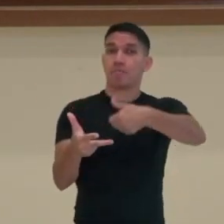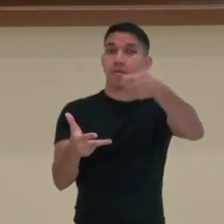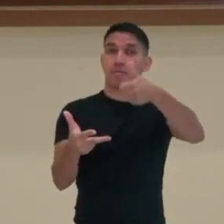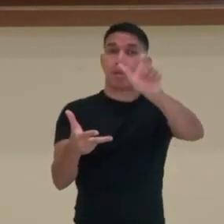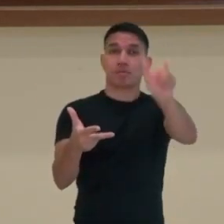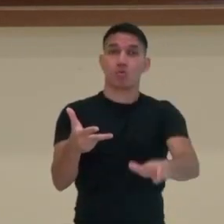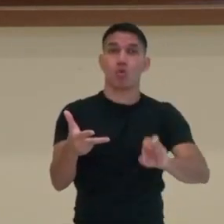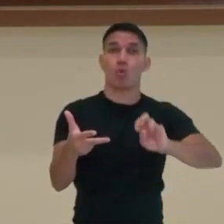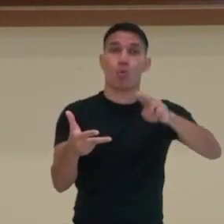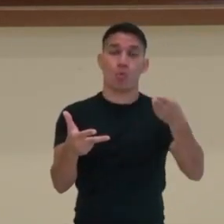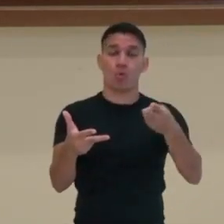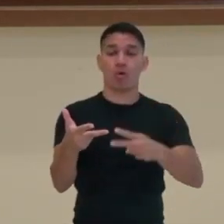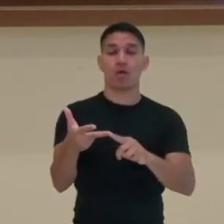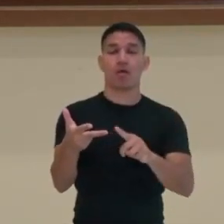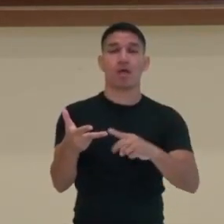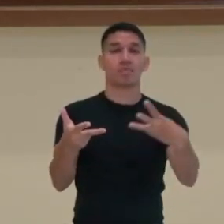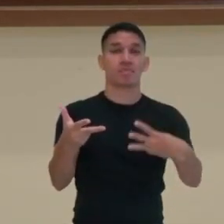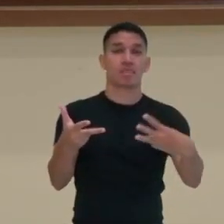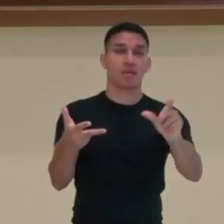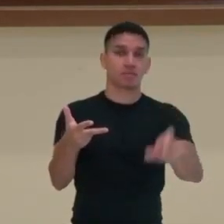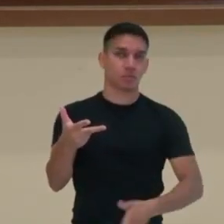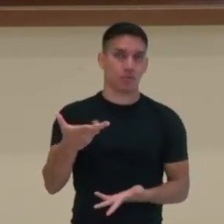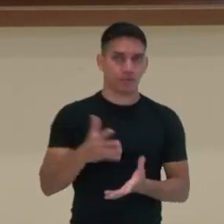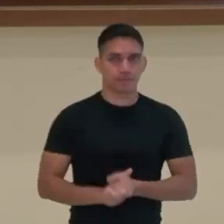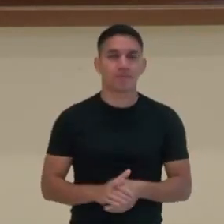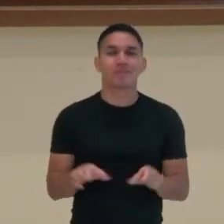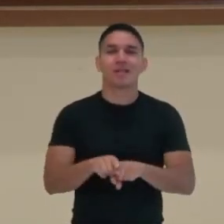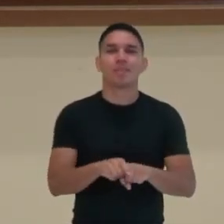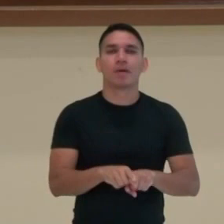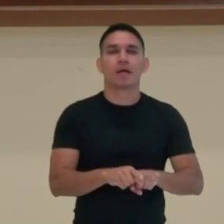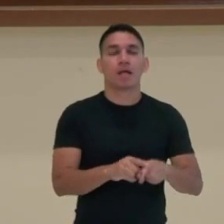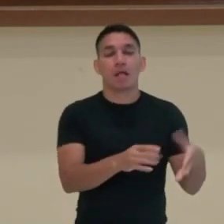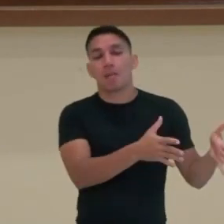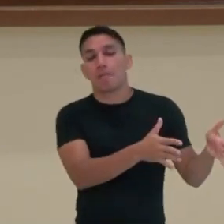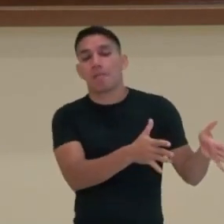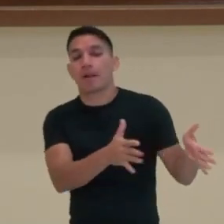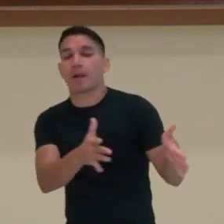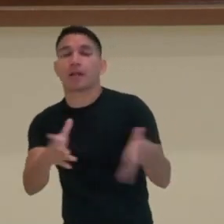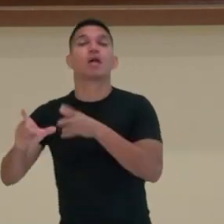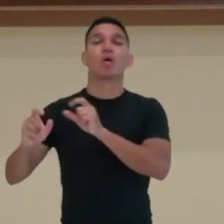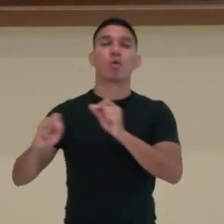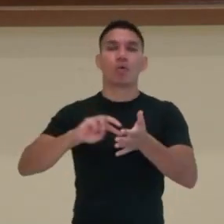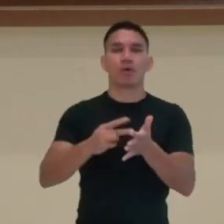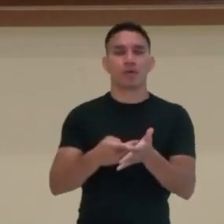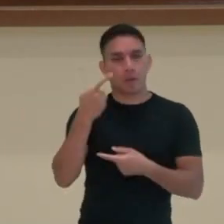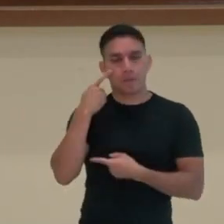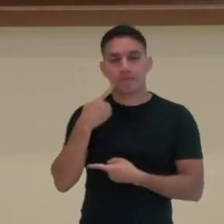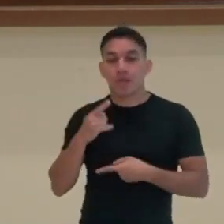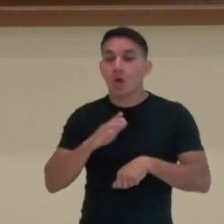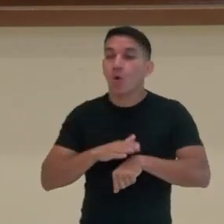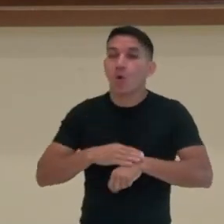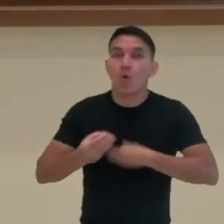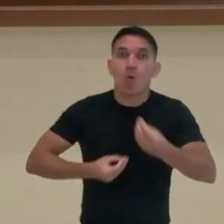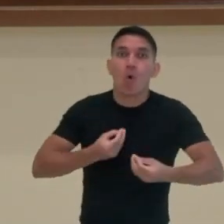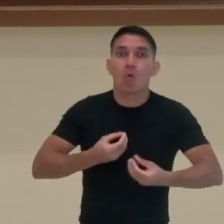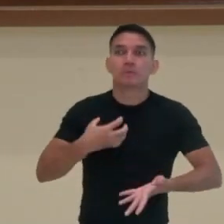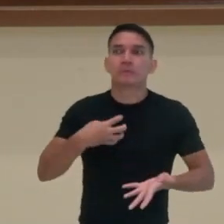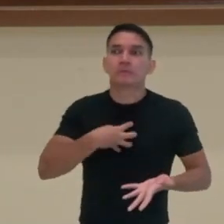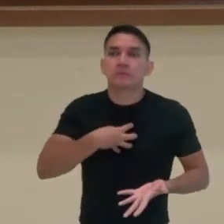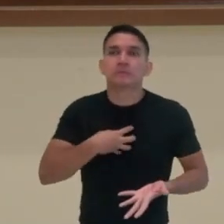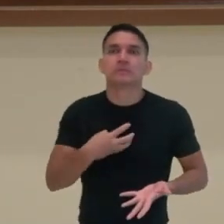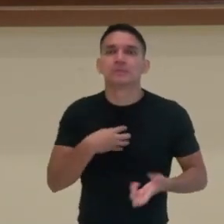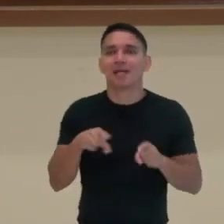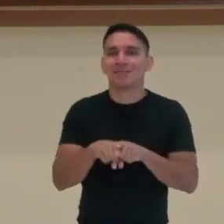que analisar. Em relação ao enredo, né? Nós podemos olhar o quê? O clímax, o epílogo